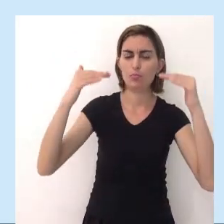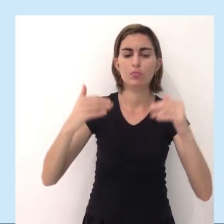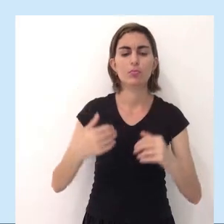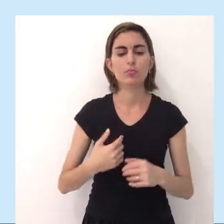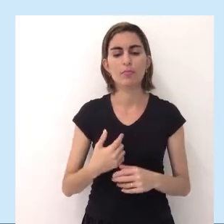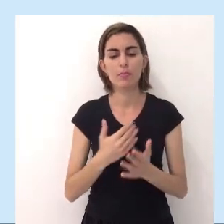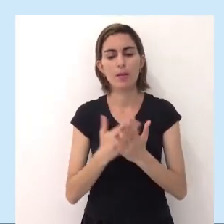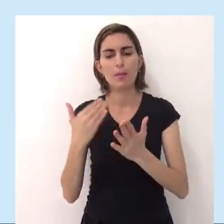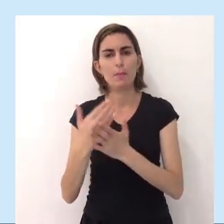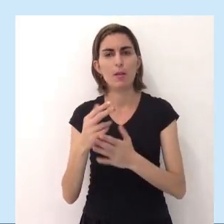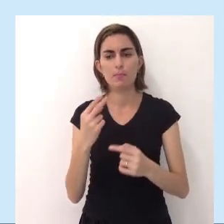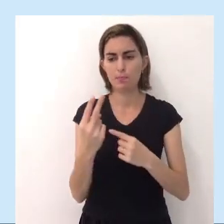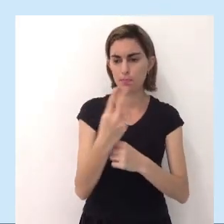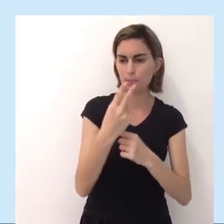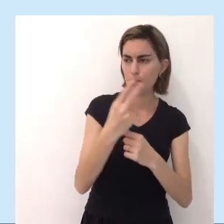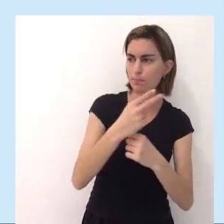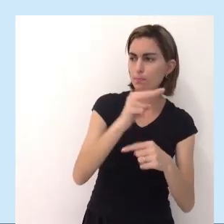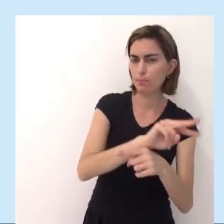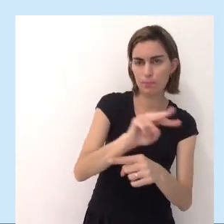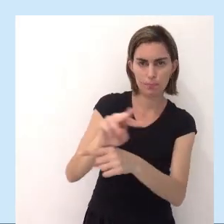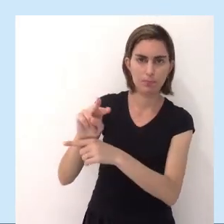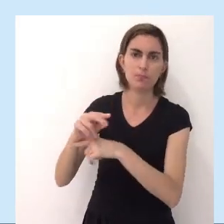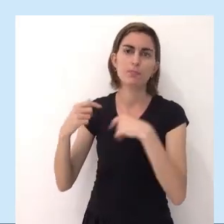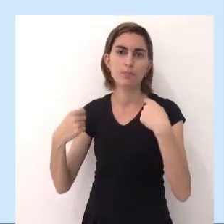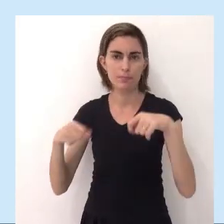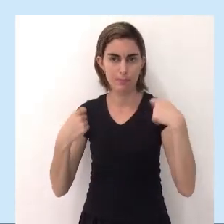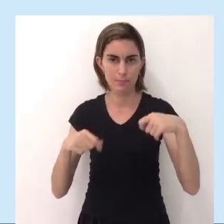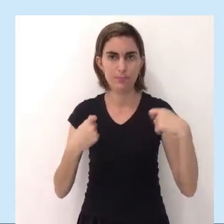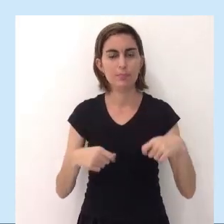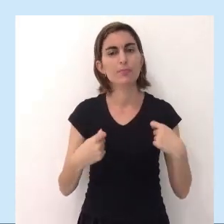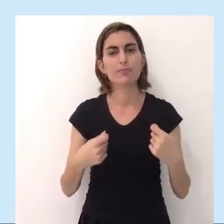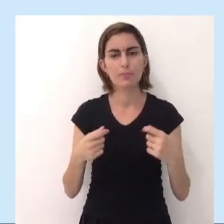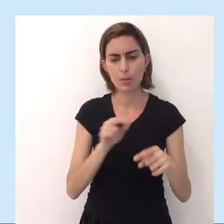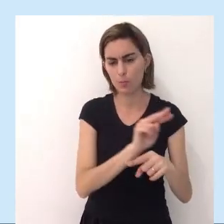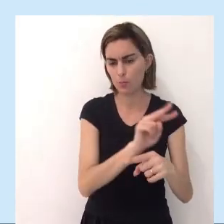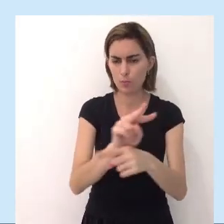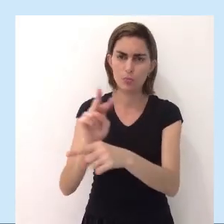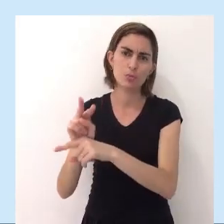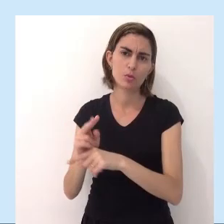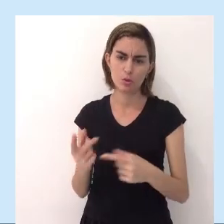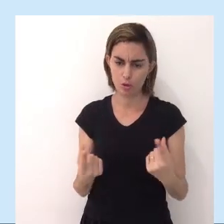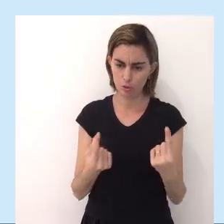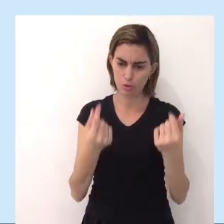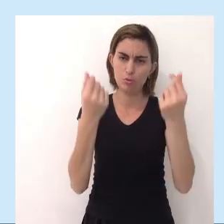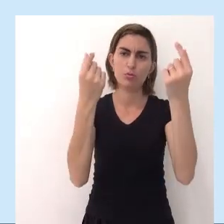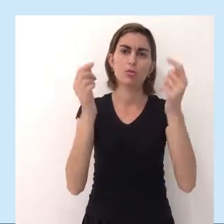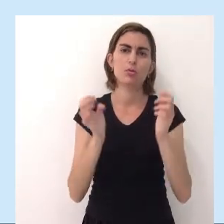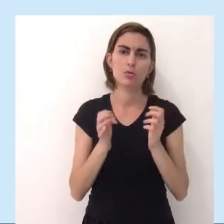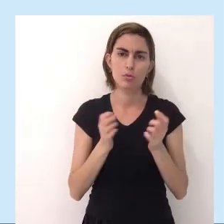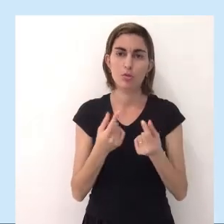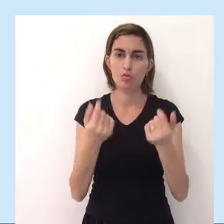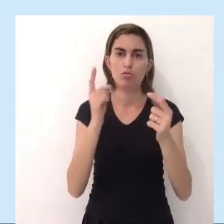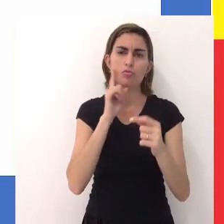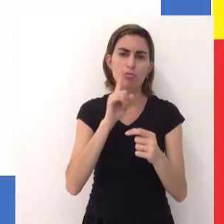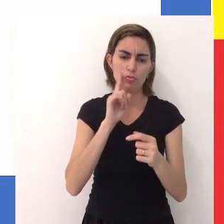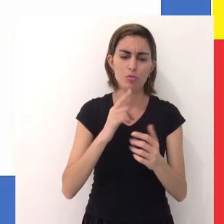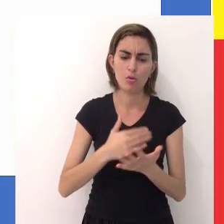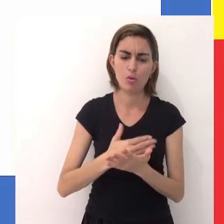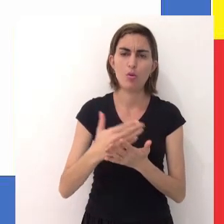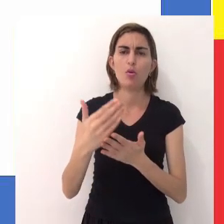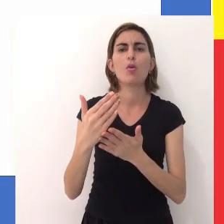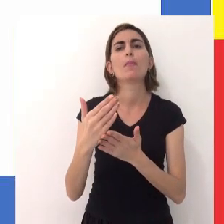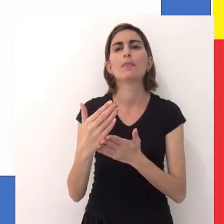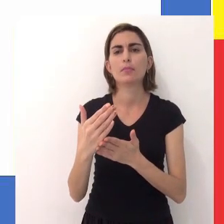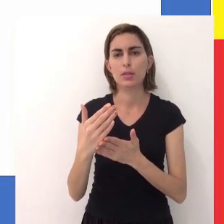concentrado, mais proteção é preciso desse poder, tá? É preciso proteger as riquezas, tá? Então os Estados Unidos